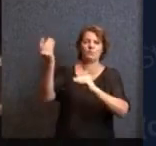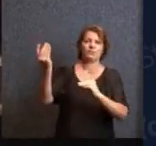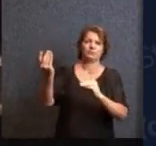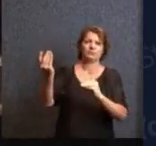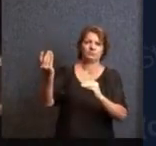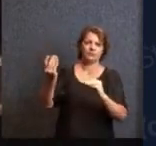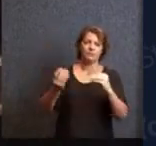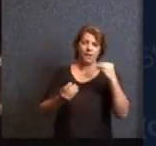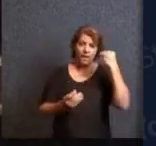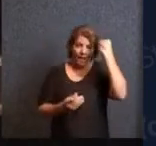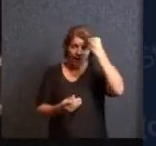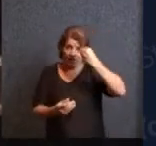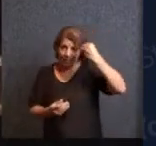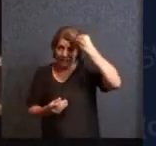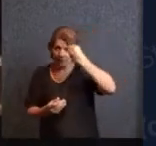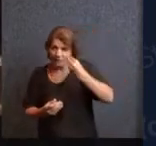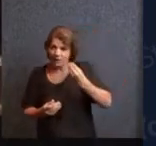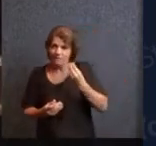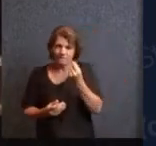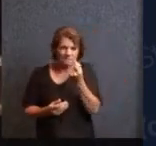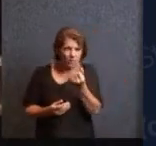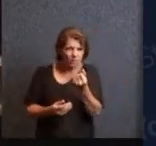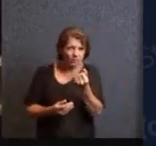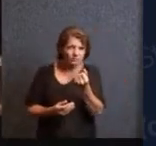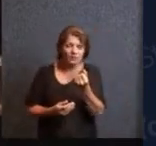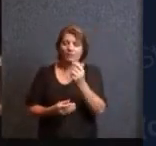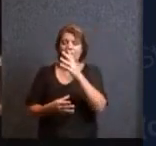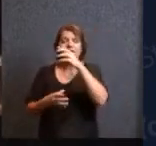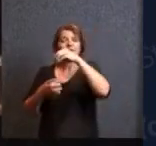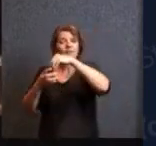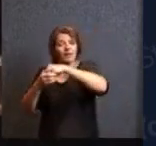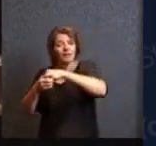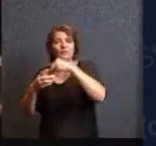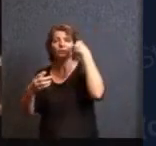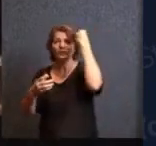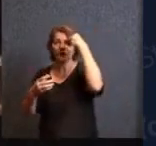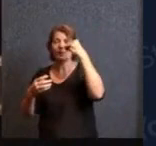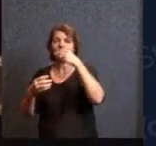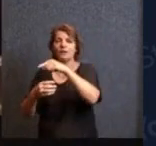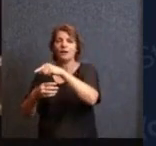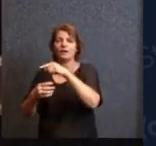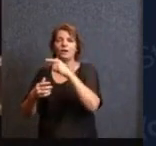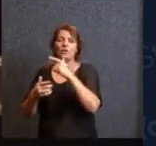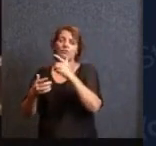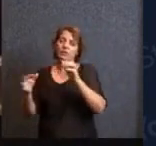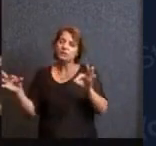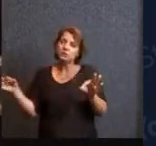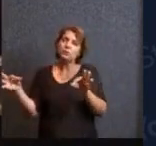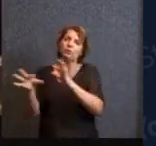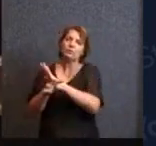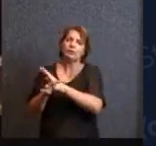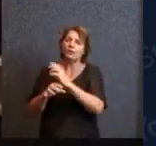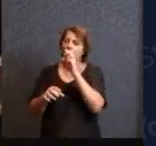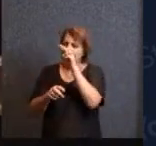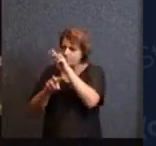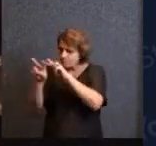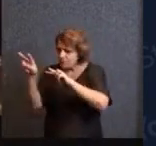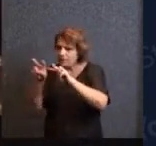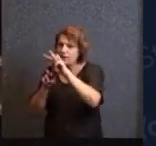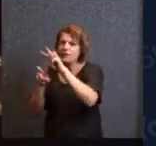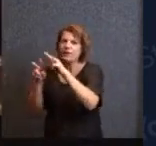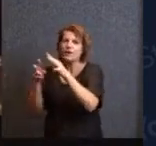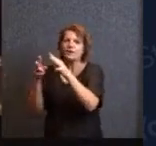mas é lá na escola também que estão as soluções. Nós só precisamos ampliar o nosso olhar, qualificar o nosso olhar